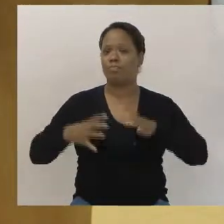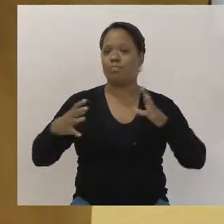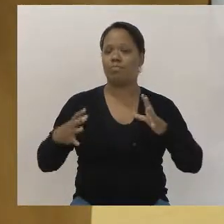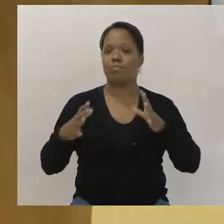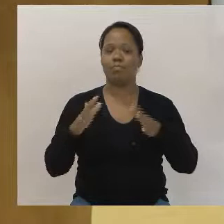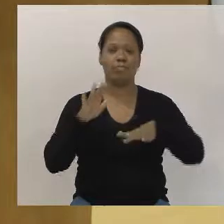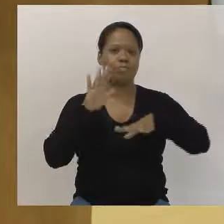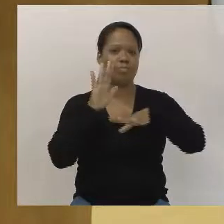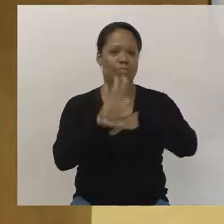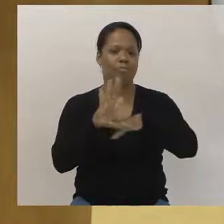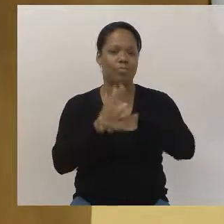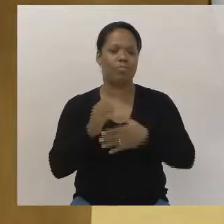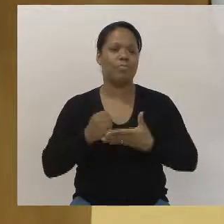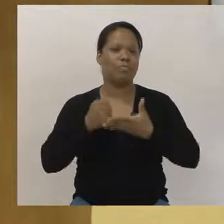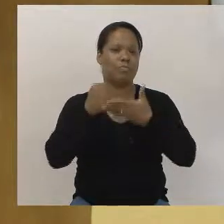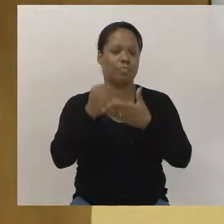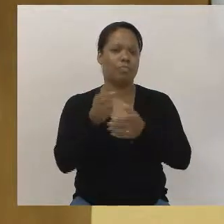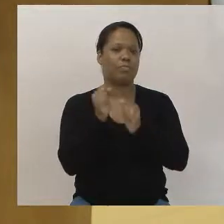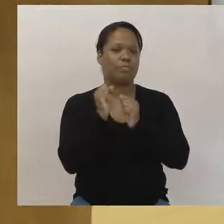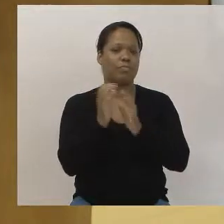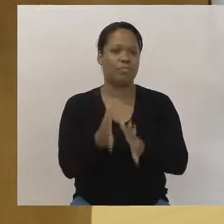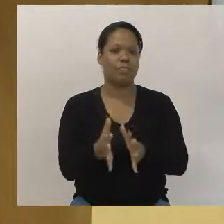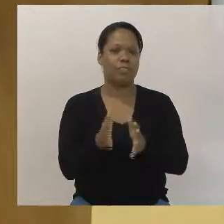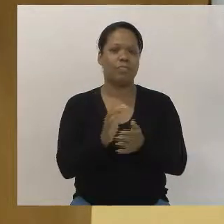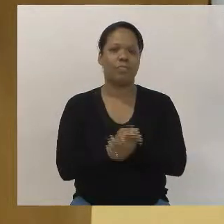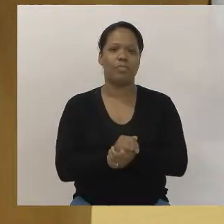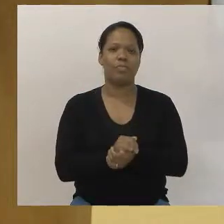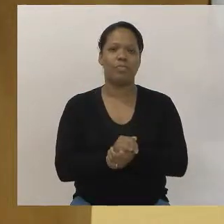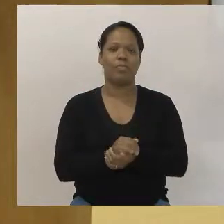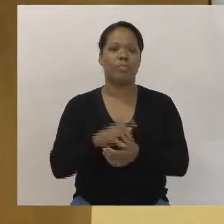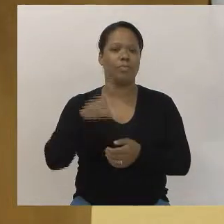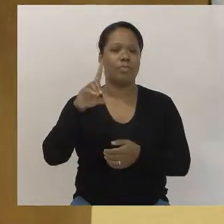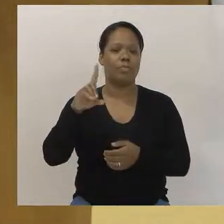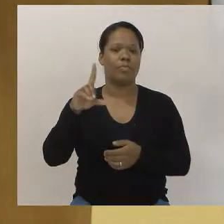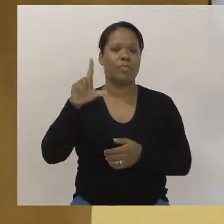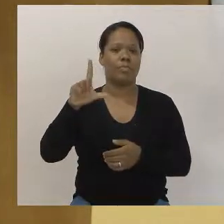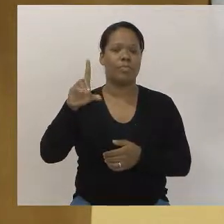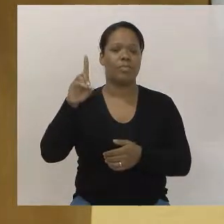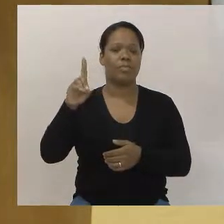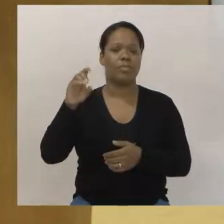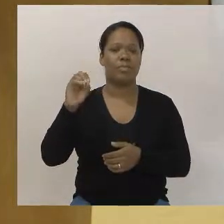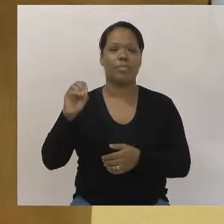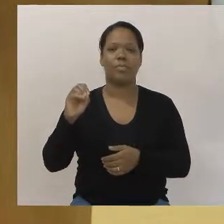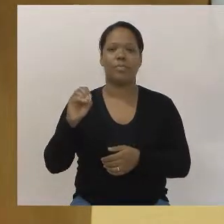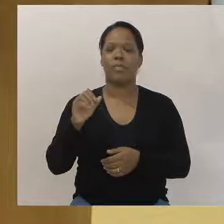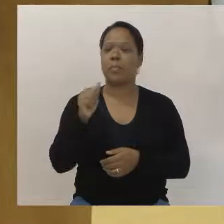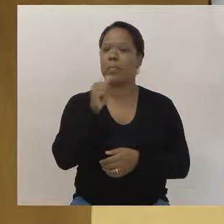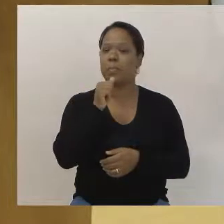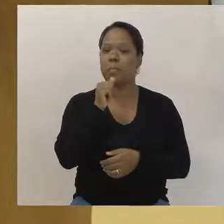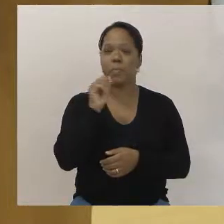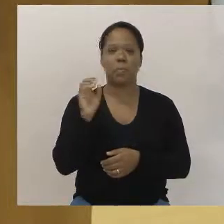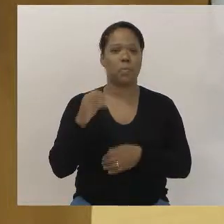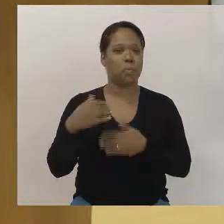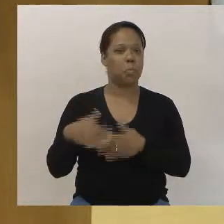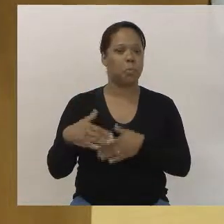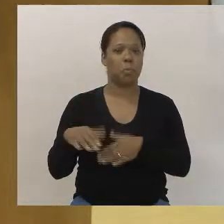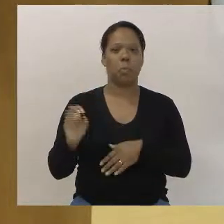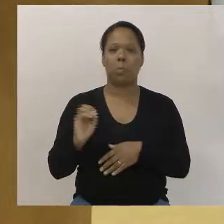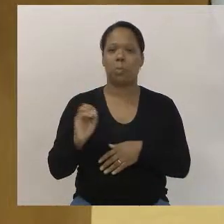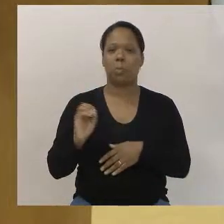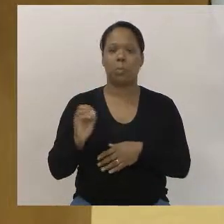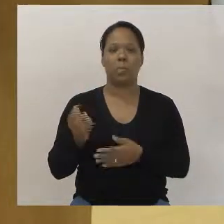atenção ampliações pra isso e aqui na l de hoje viu que ainda não sobrou é